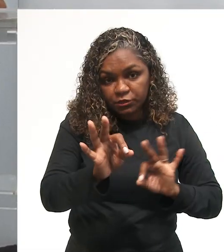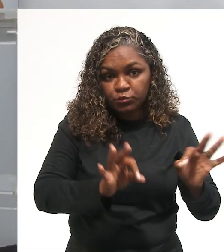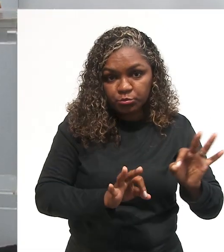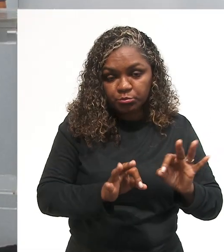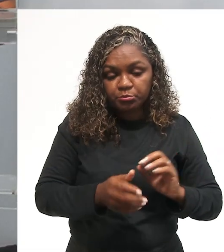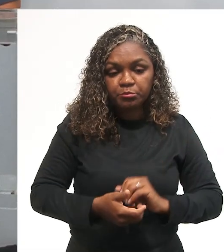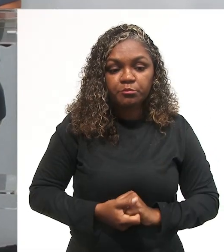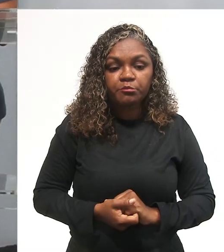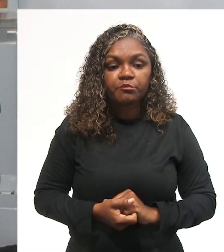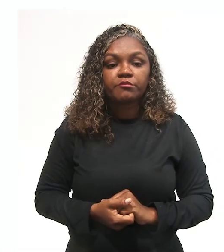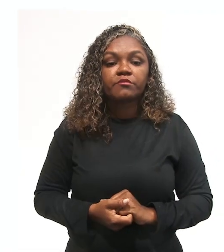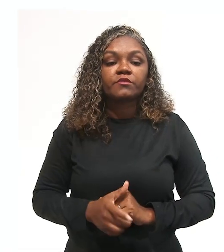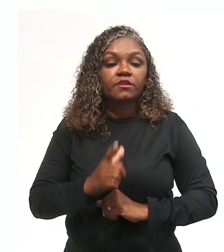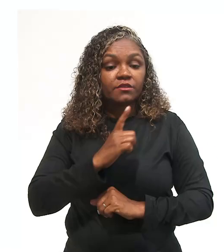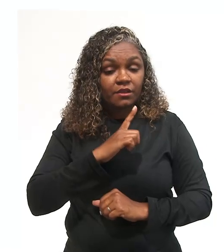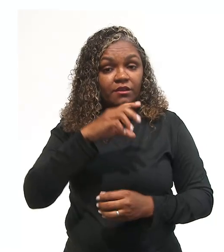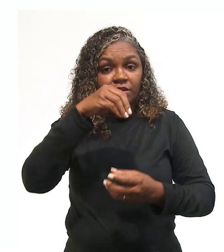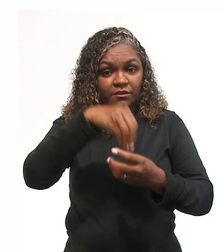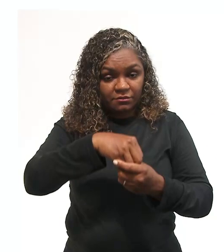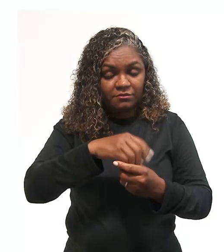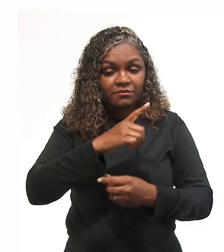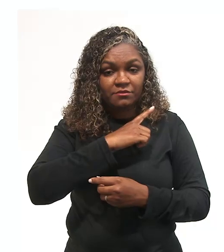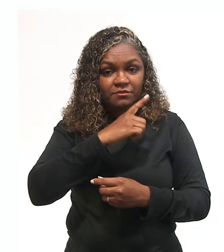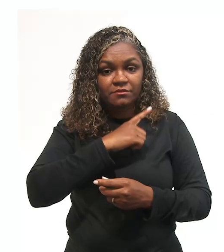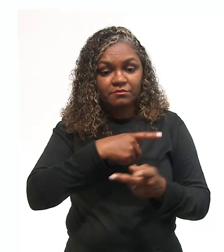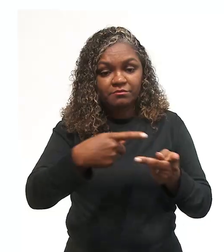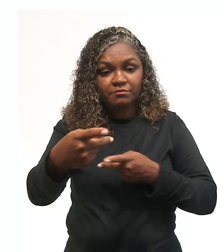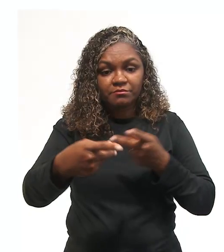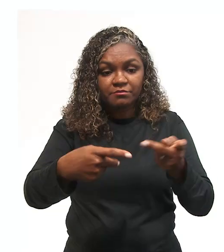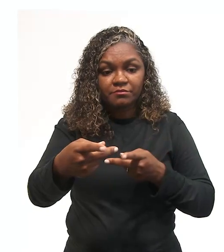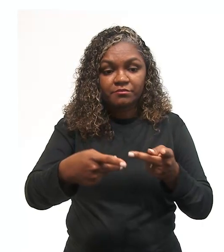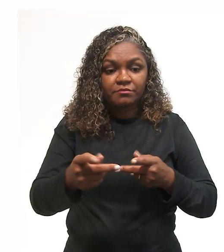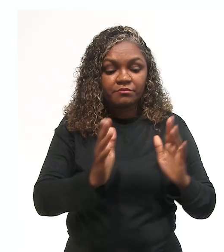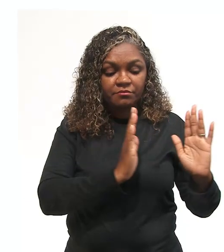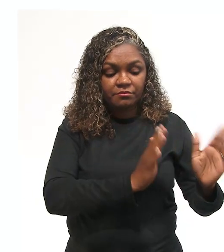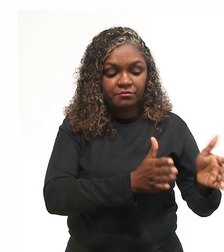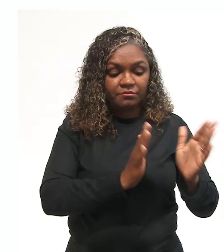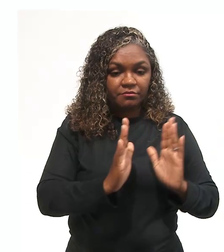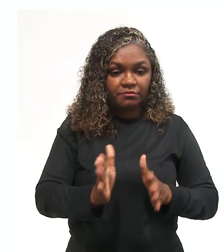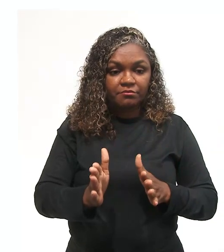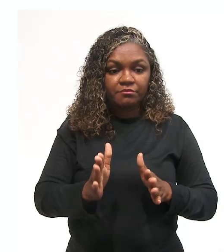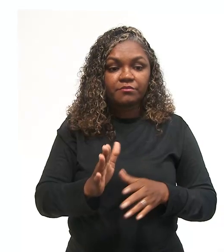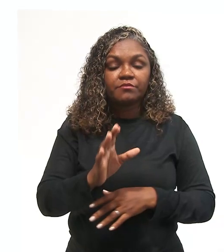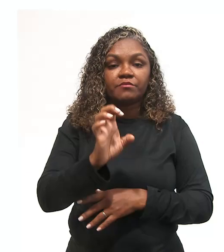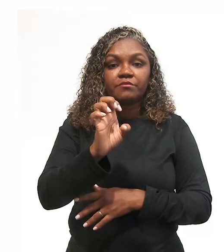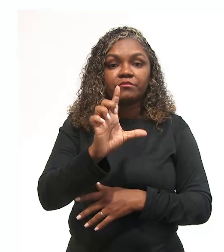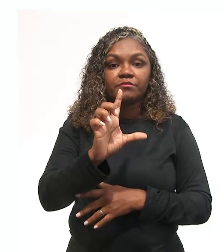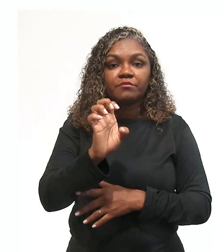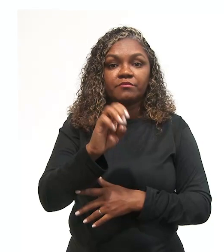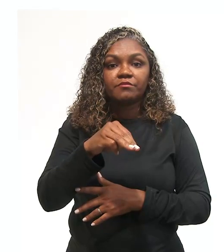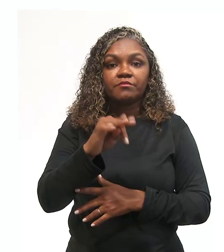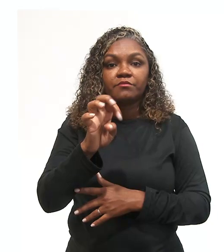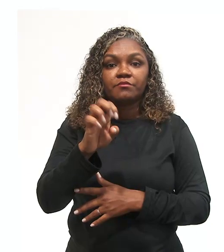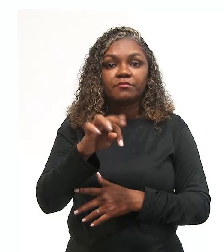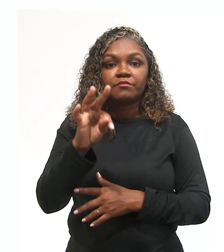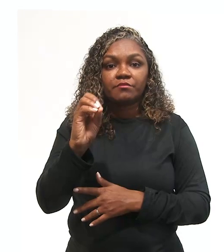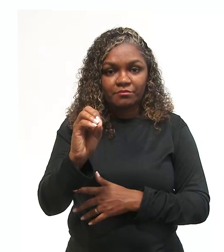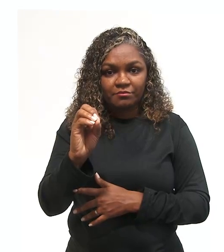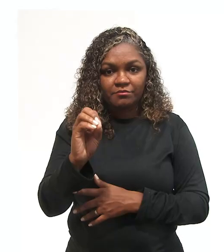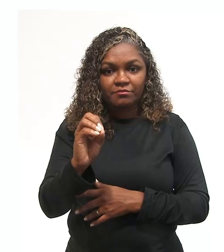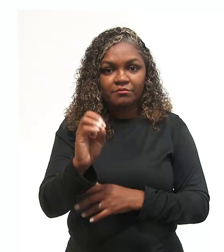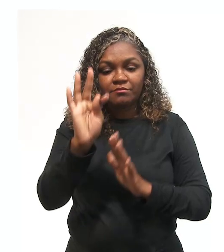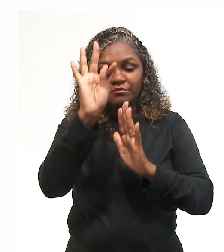anteriormente. E está contido aqui no projeto, na fase de elementos textuais. Então, tudo isso deve aparecer